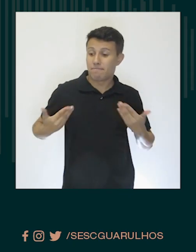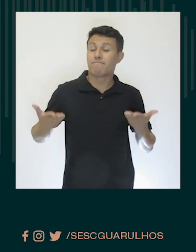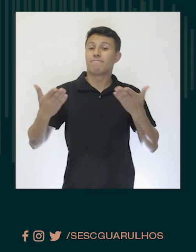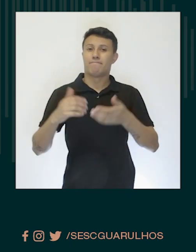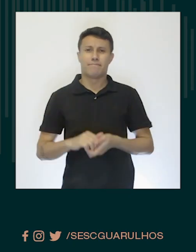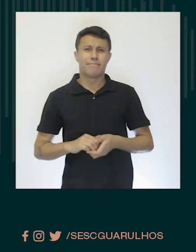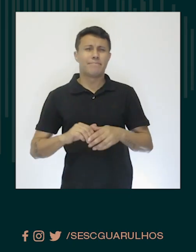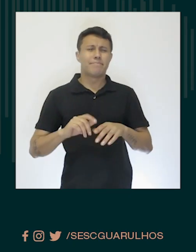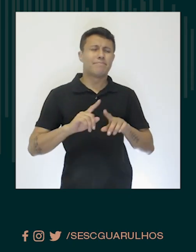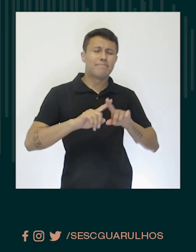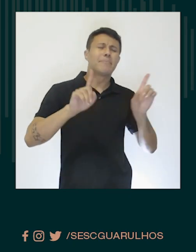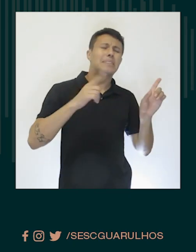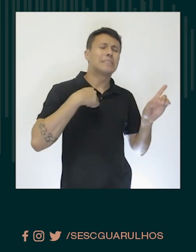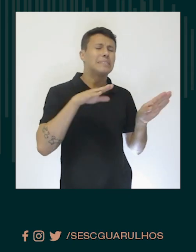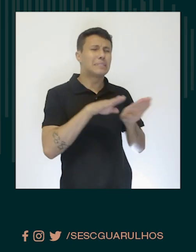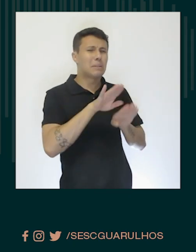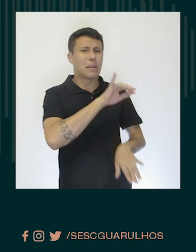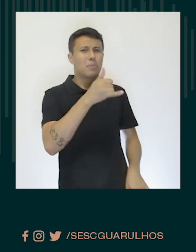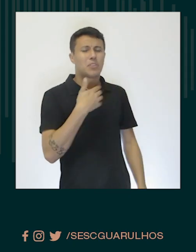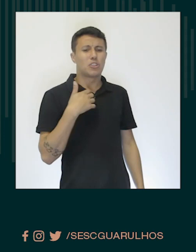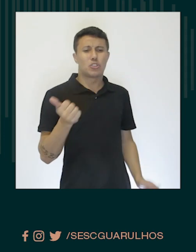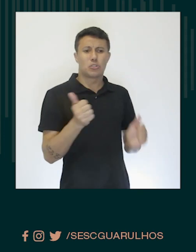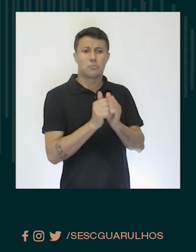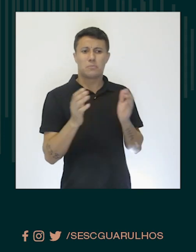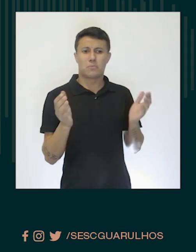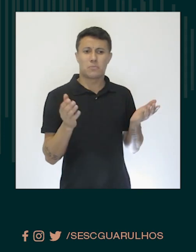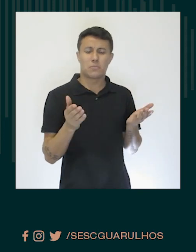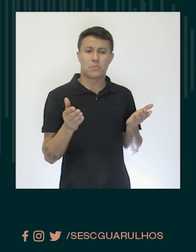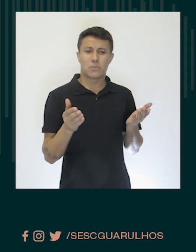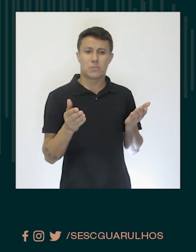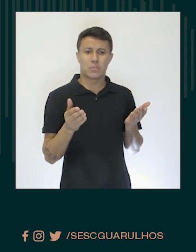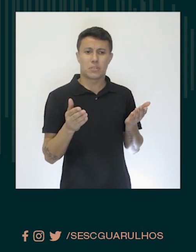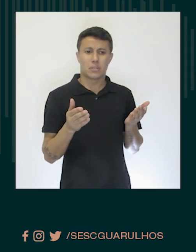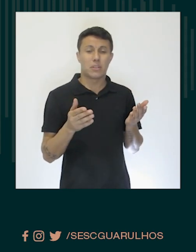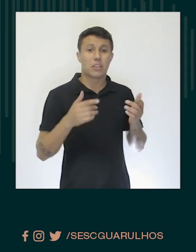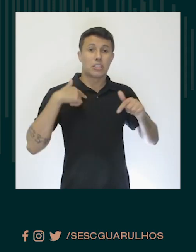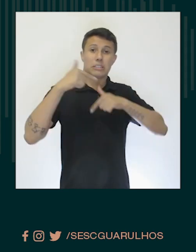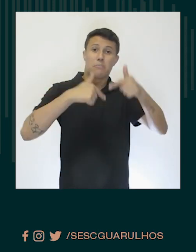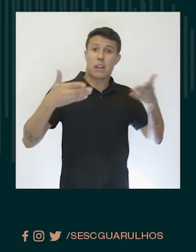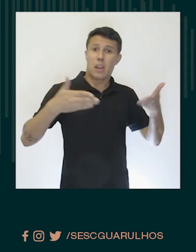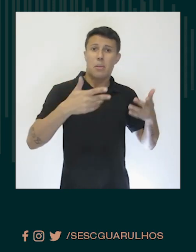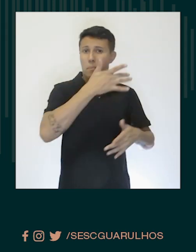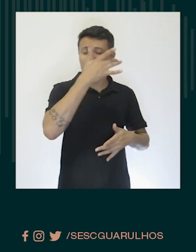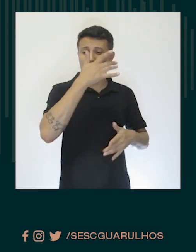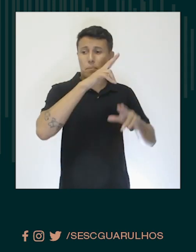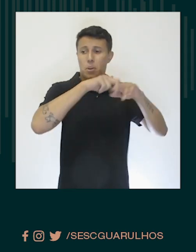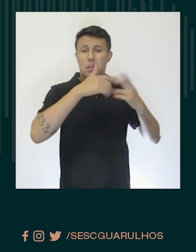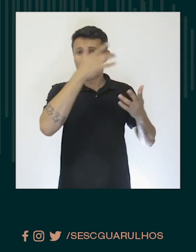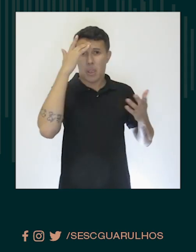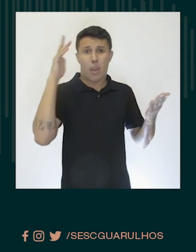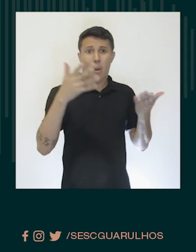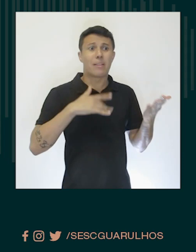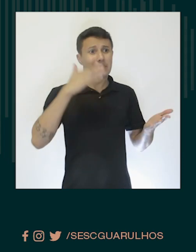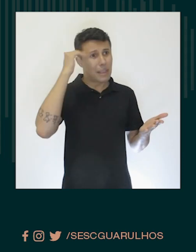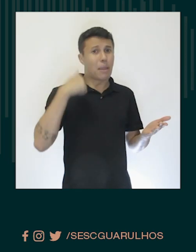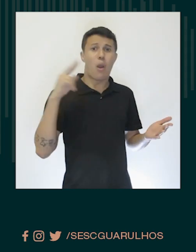Mas eu também, assim, vou aproveitar que ninguém falou nada, eu também não julgo quem tá trampando agora, porque as coisas têm que acontecer. Eu acho que a gente